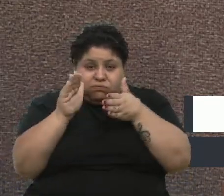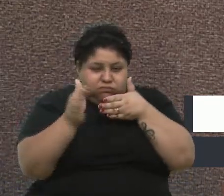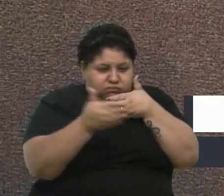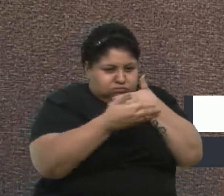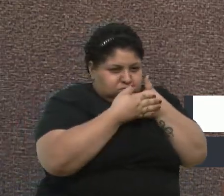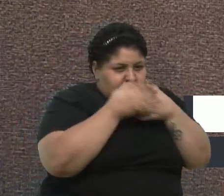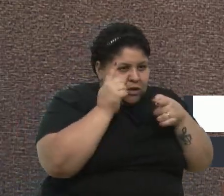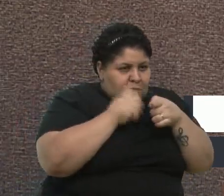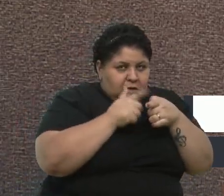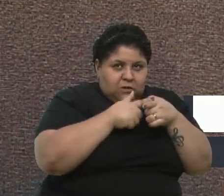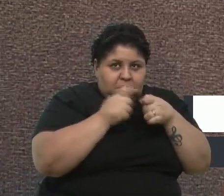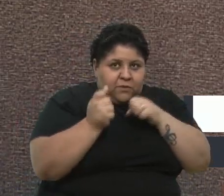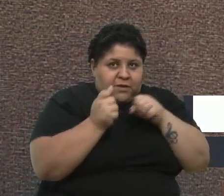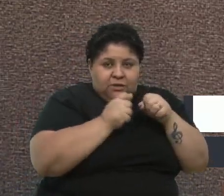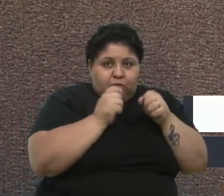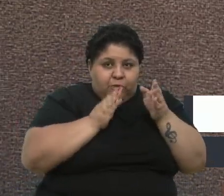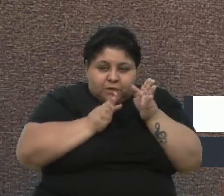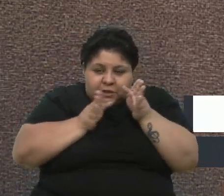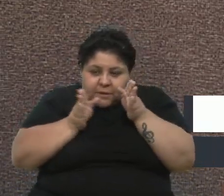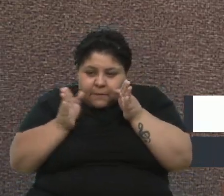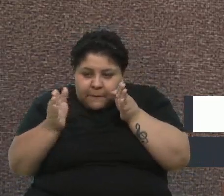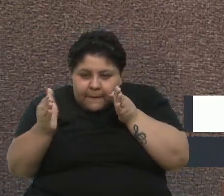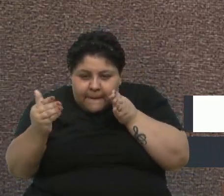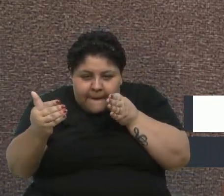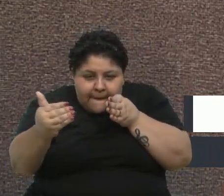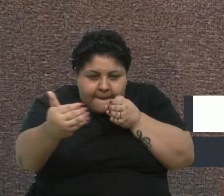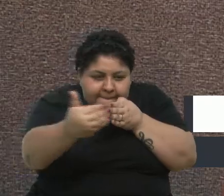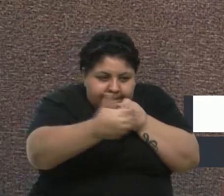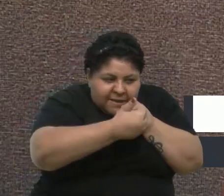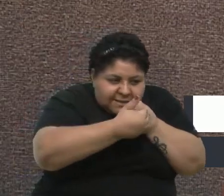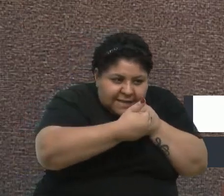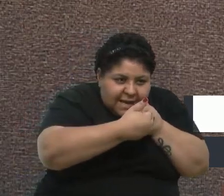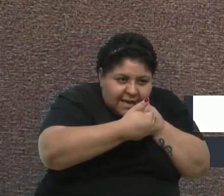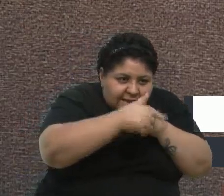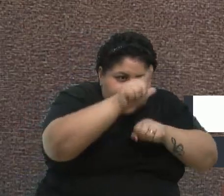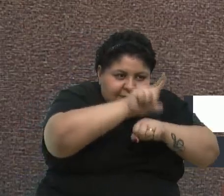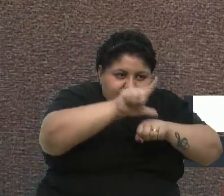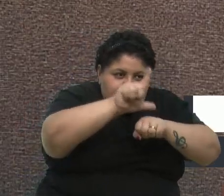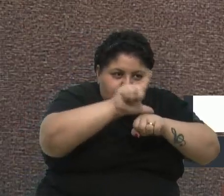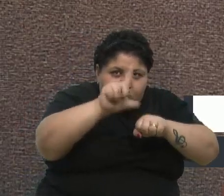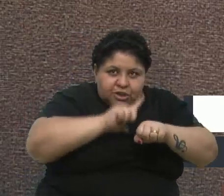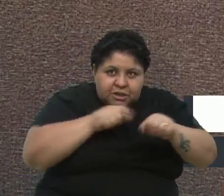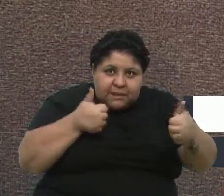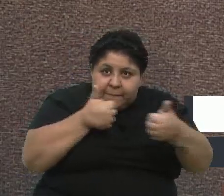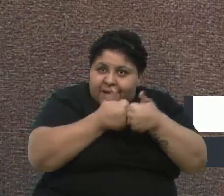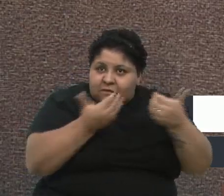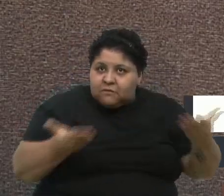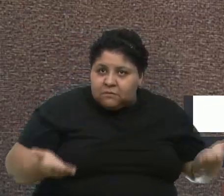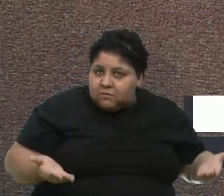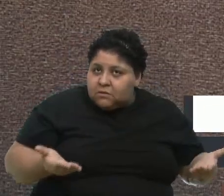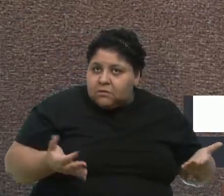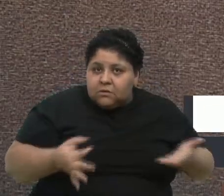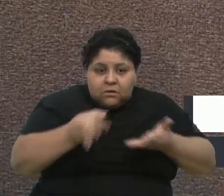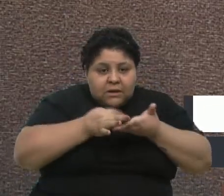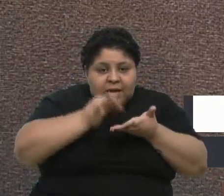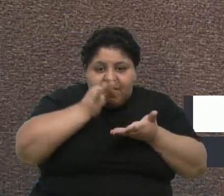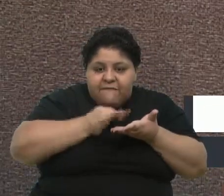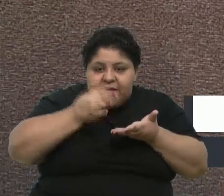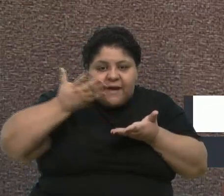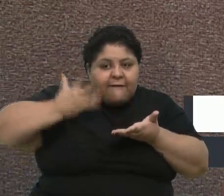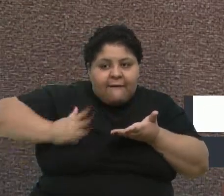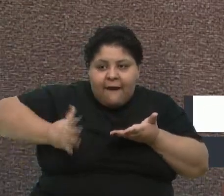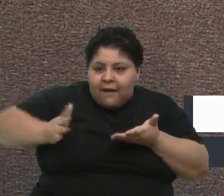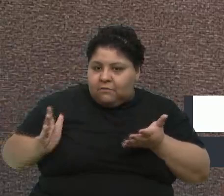passar na frente dos vários empreendimentos que tem naquele local ali perto da UAB. Empreendimentos caríssimos, cafés caríssimos, enfim.